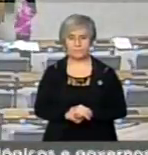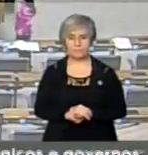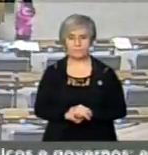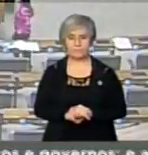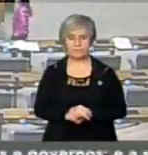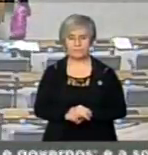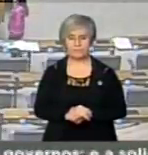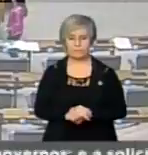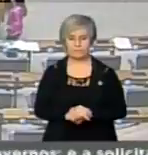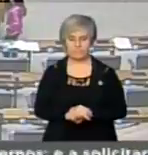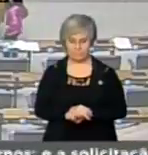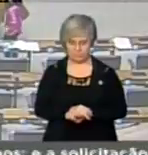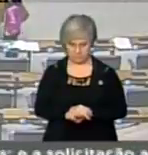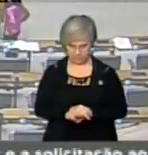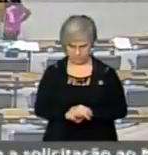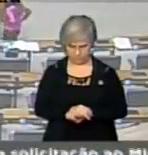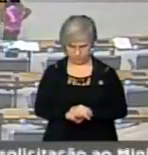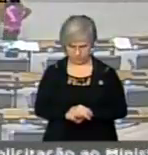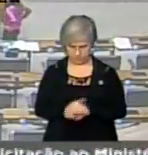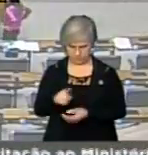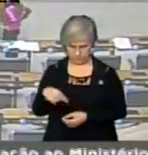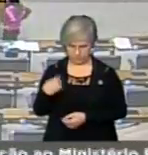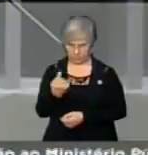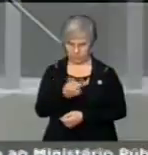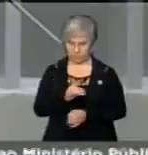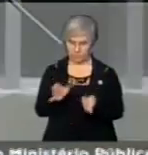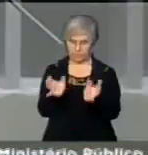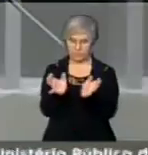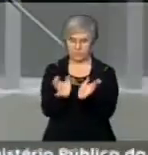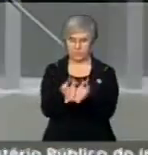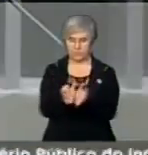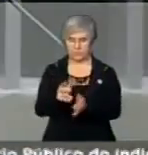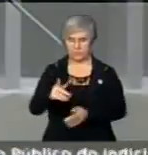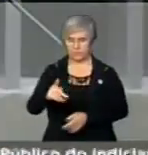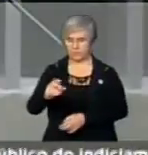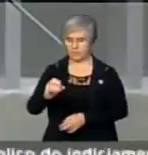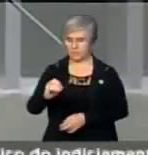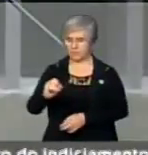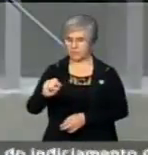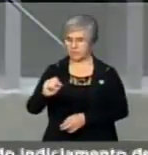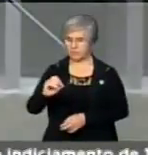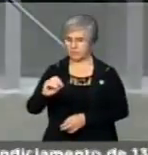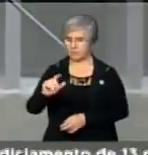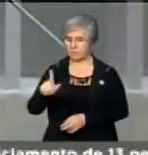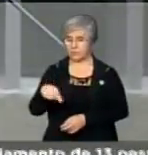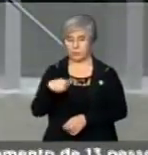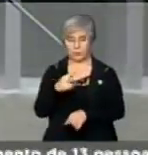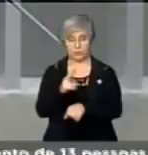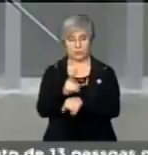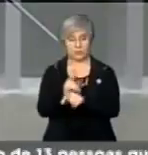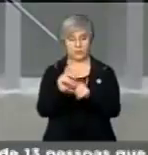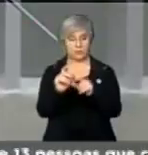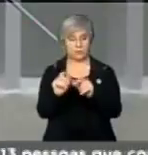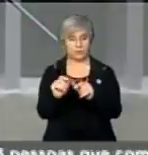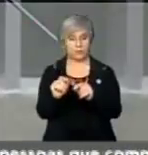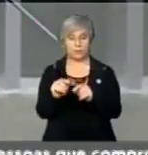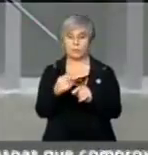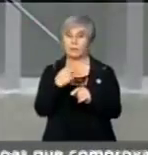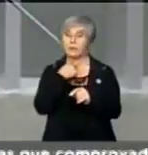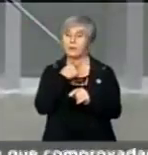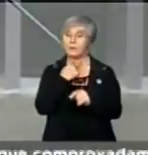para concluir, presidente, nós do PSOL defendemos que não exista